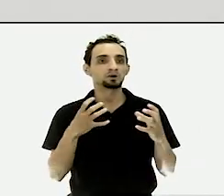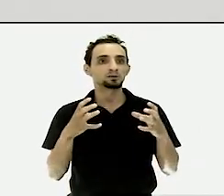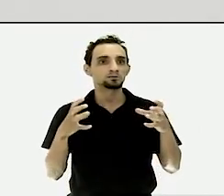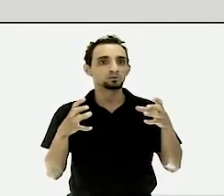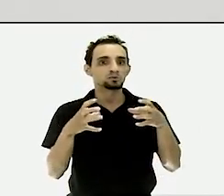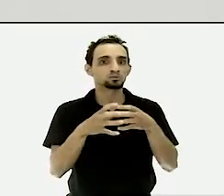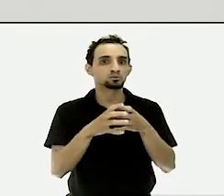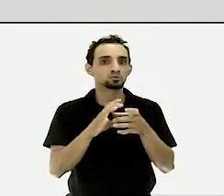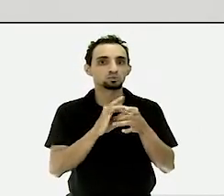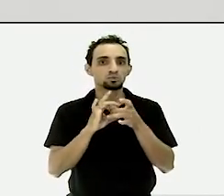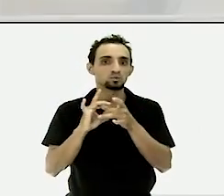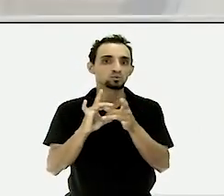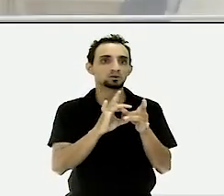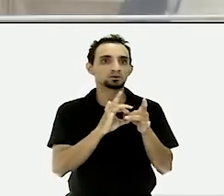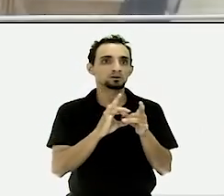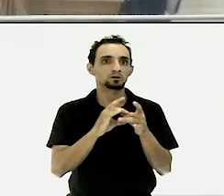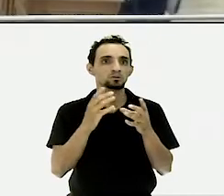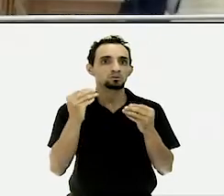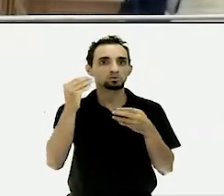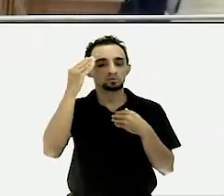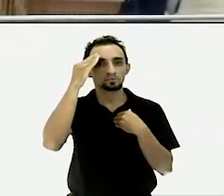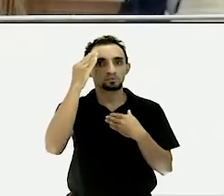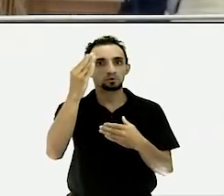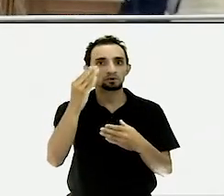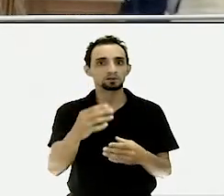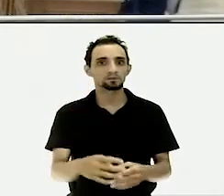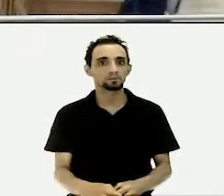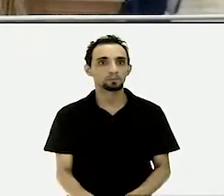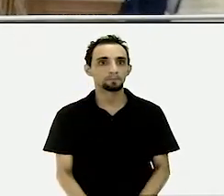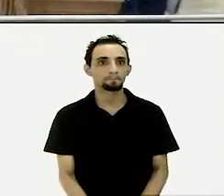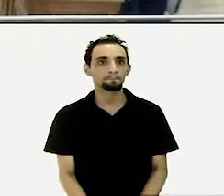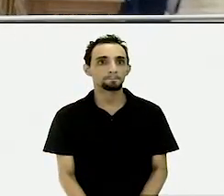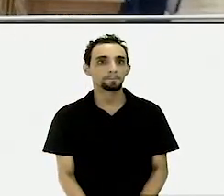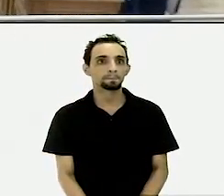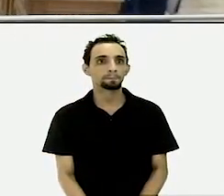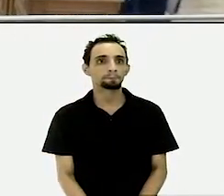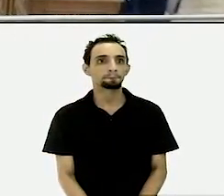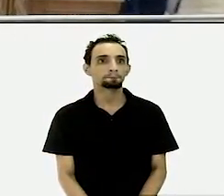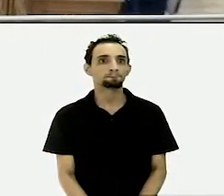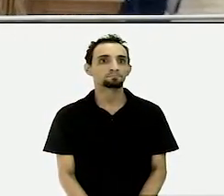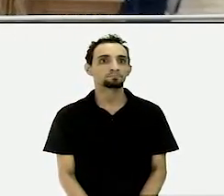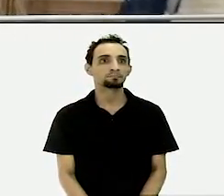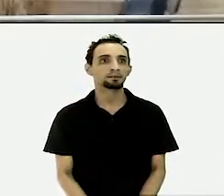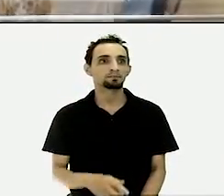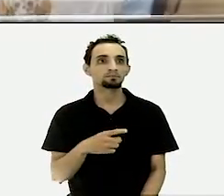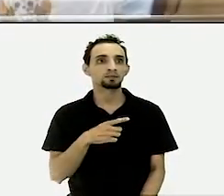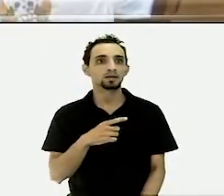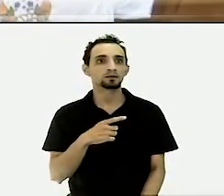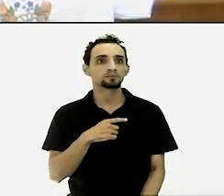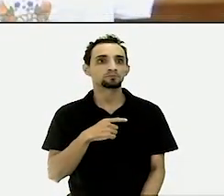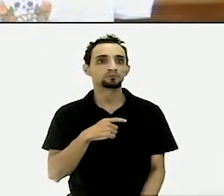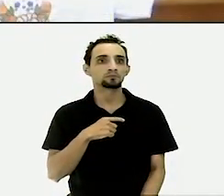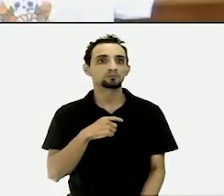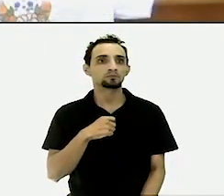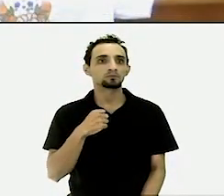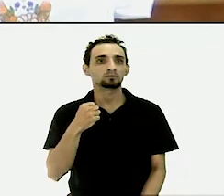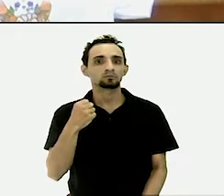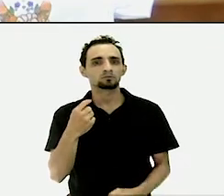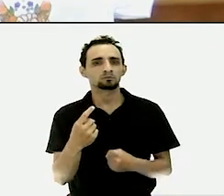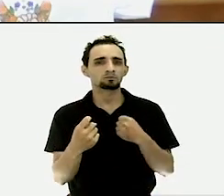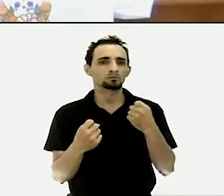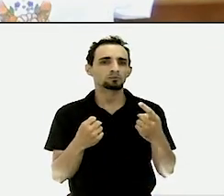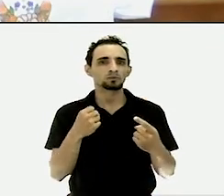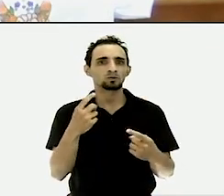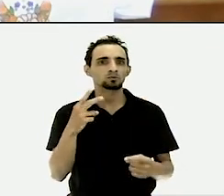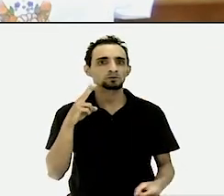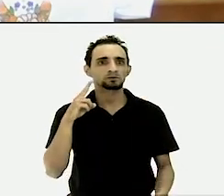bom? Na verdade, é um trabalho aqui de união dos vereadores, que todos concordam. Claro que nós temos o